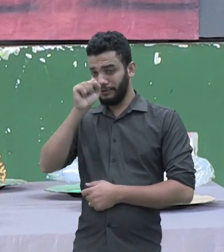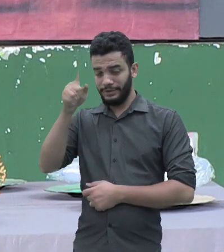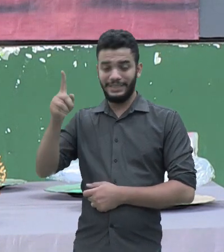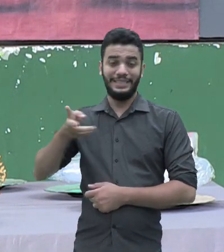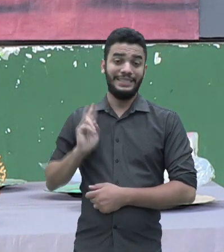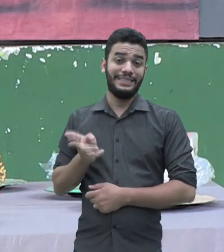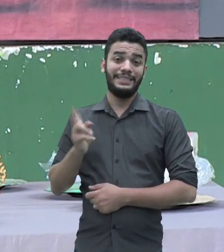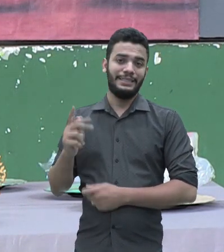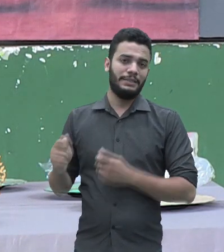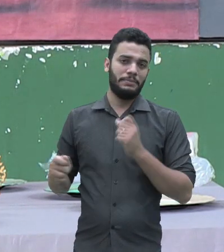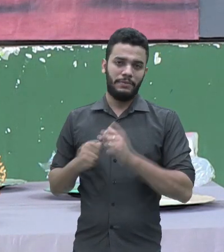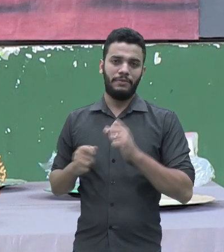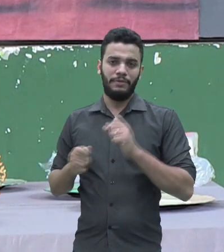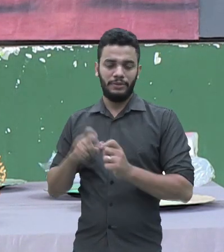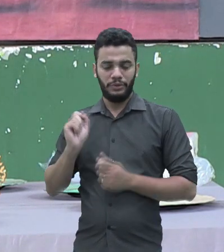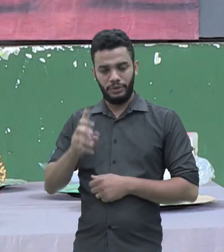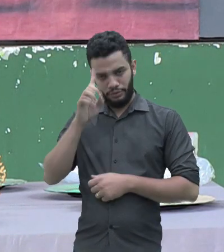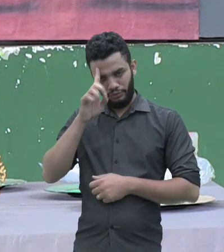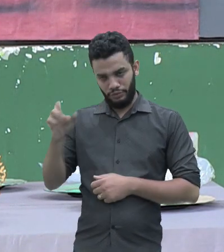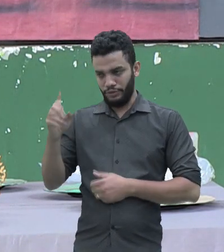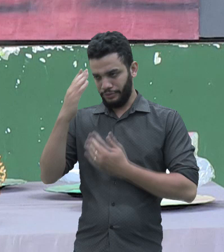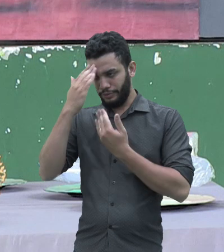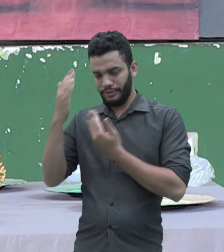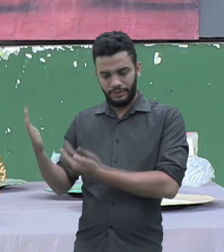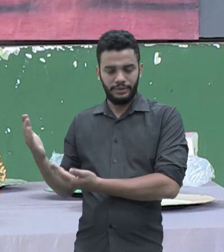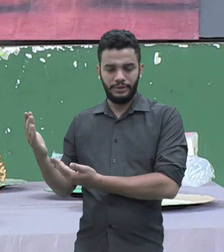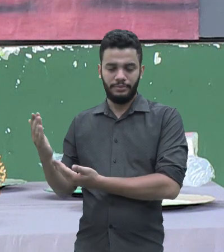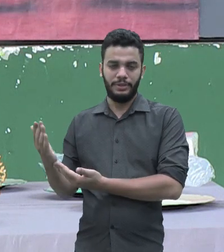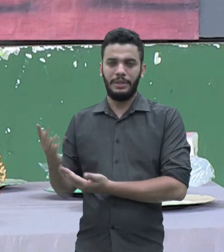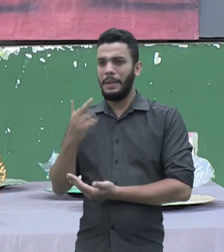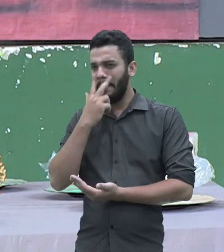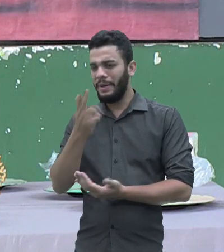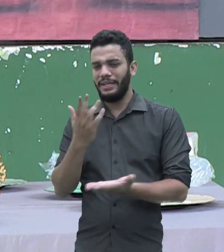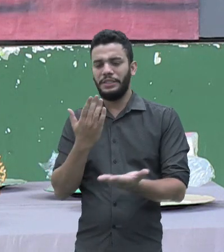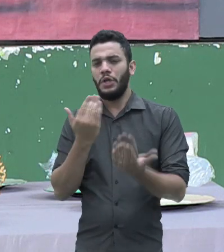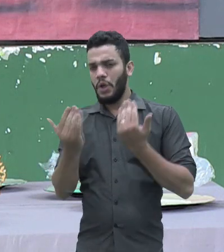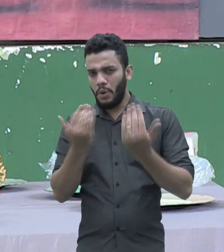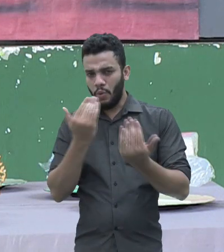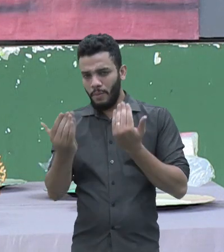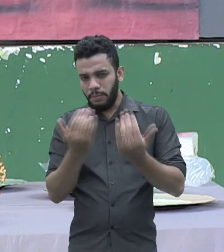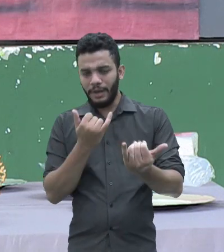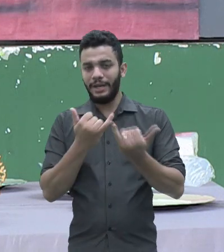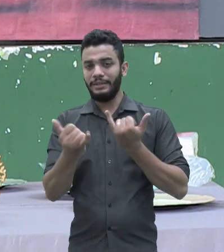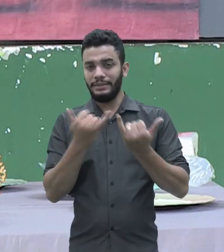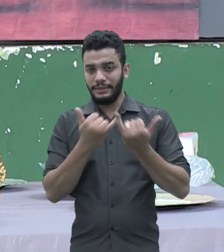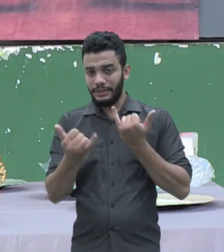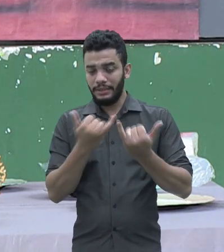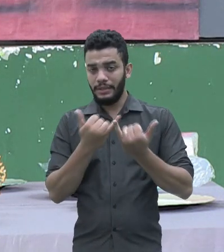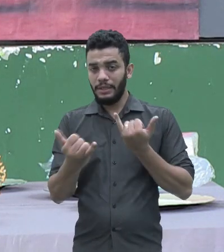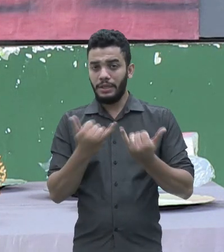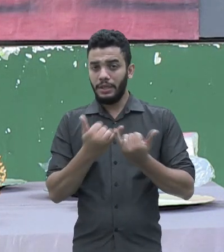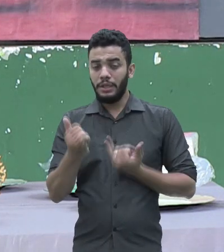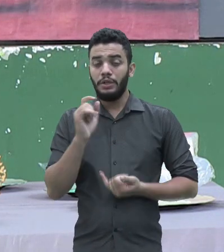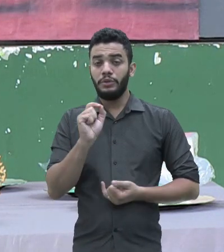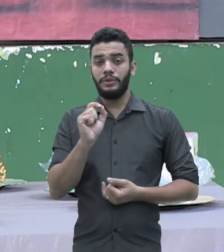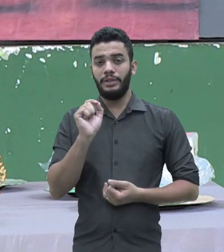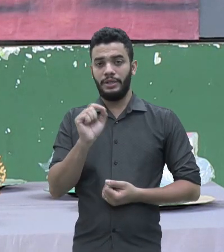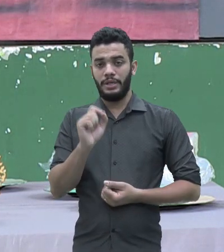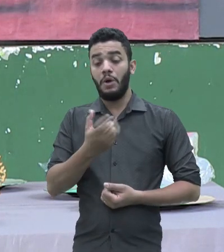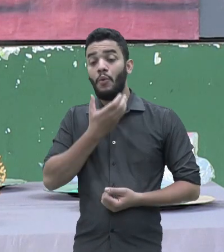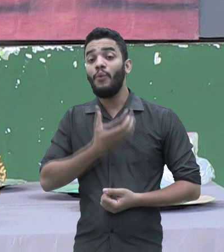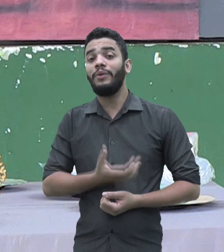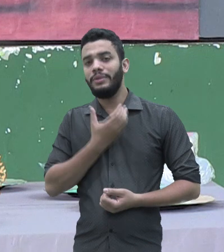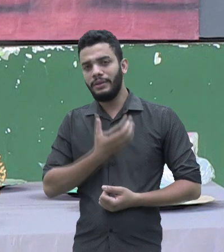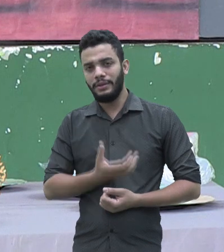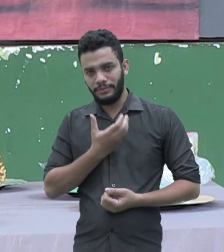funcionou, que é basicamente foi o Natal deles. O Natal deles foi comemorado ontem, né? O significado de ação